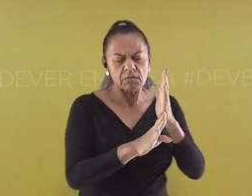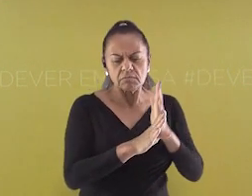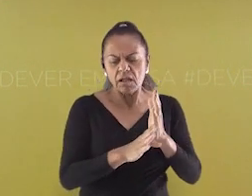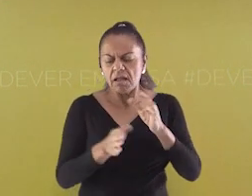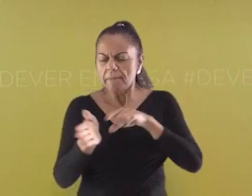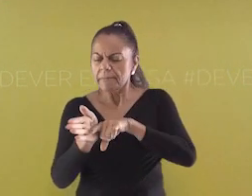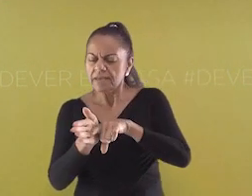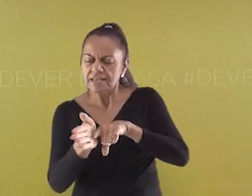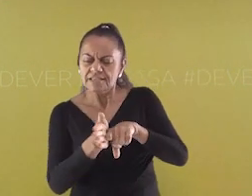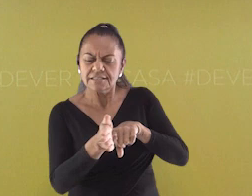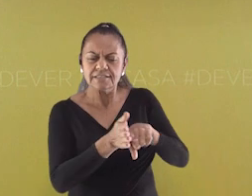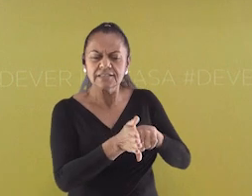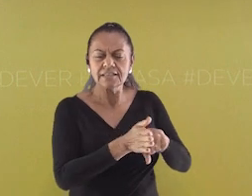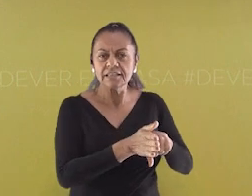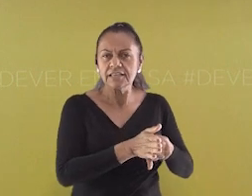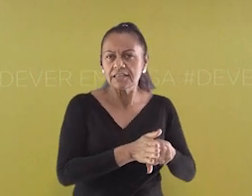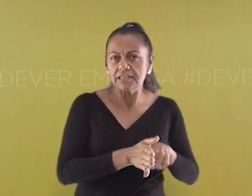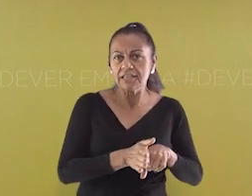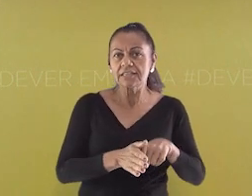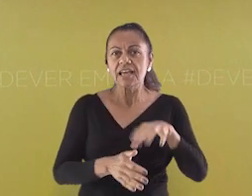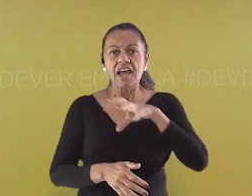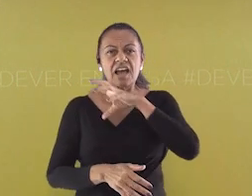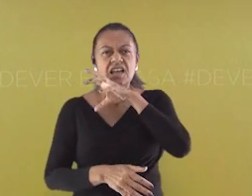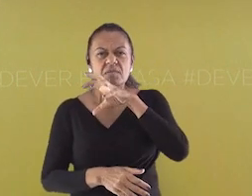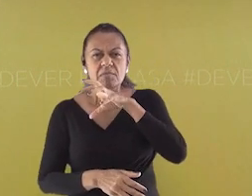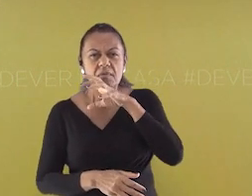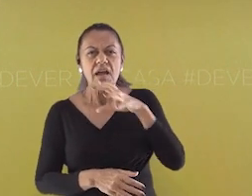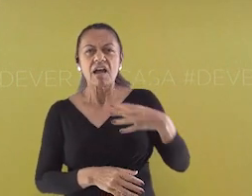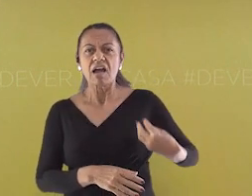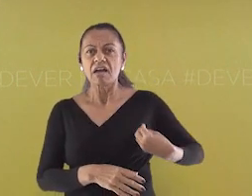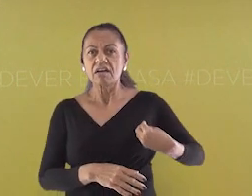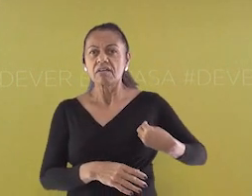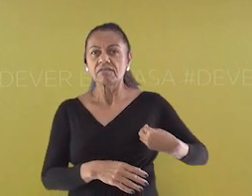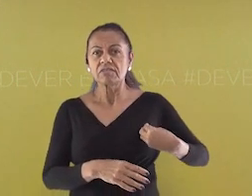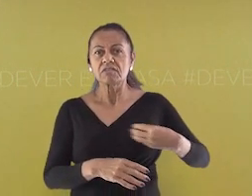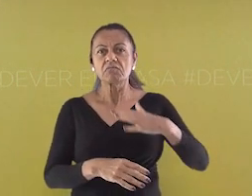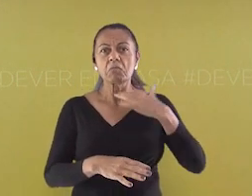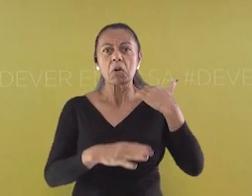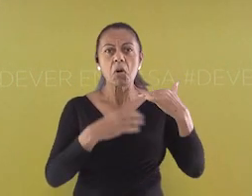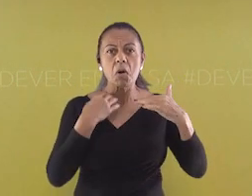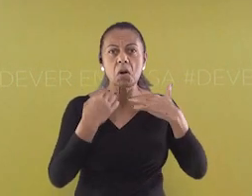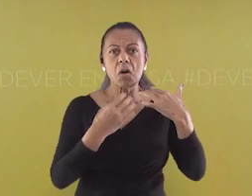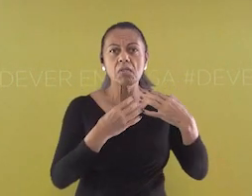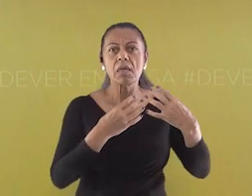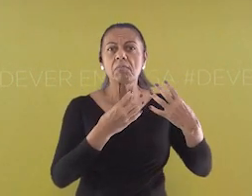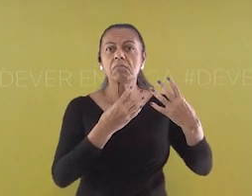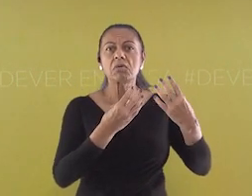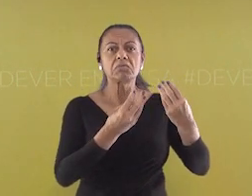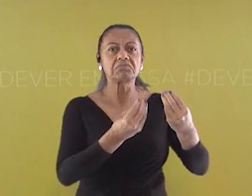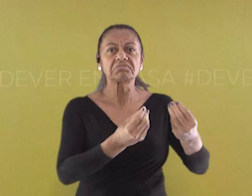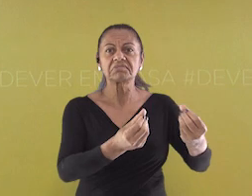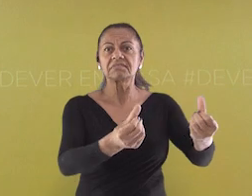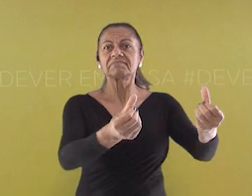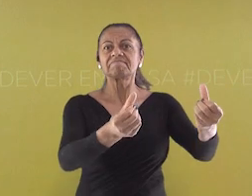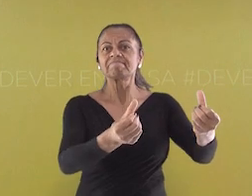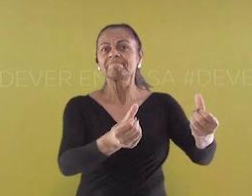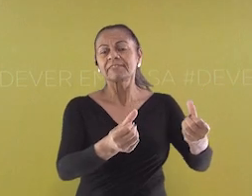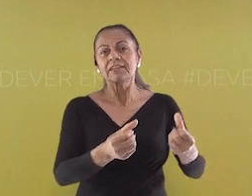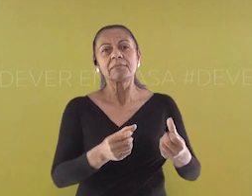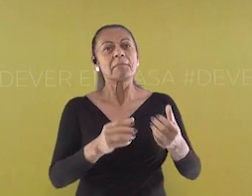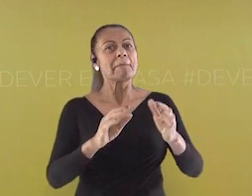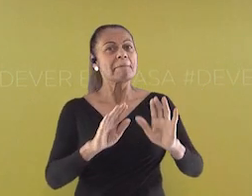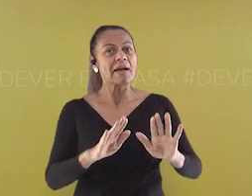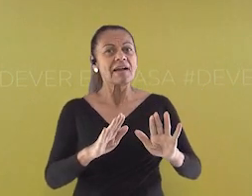e pesquisas científicas de registros fósseis de seres vivos já extintos, nós podemos identificar